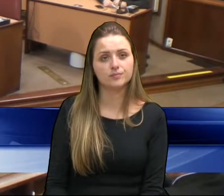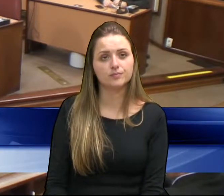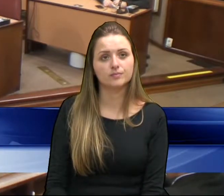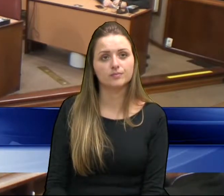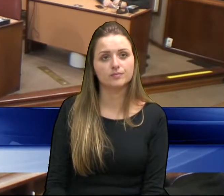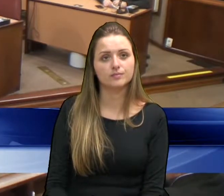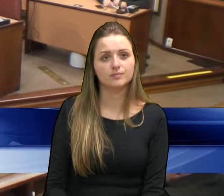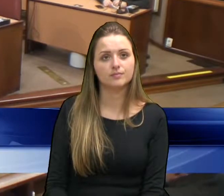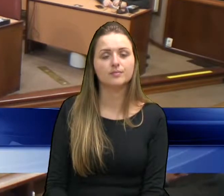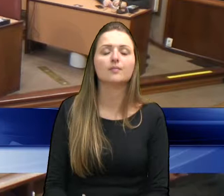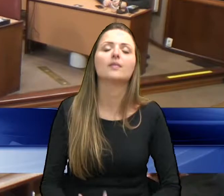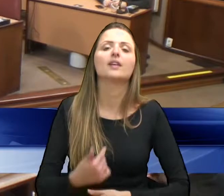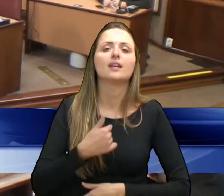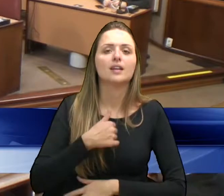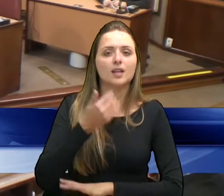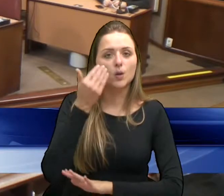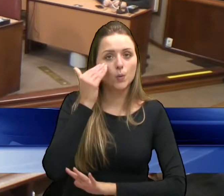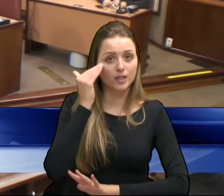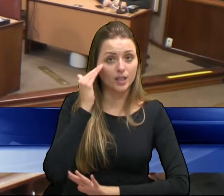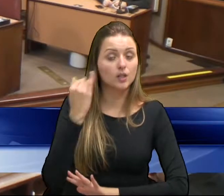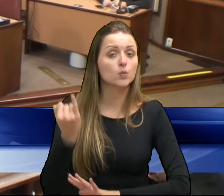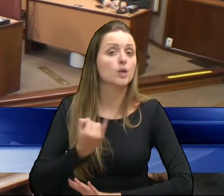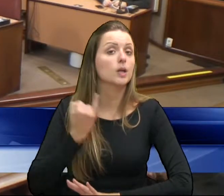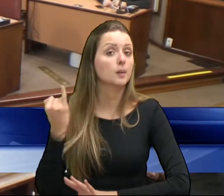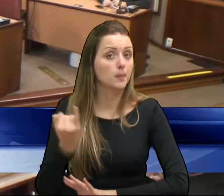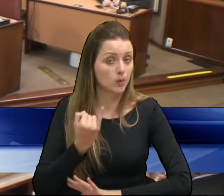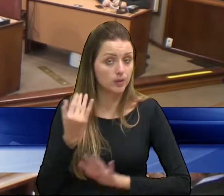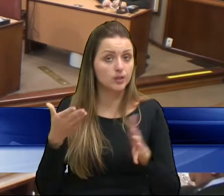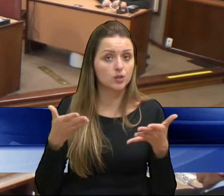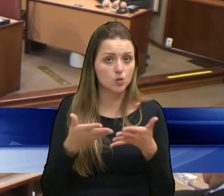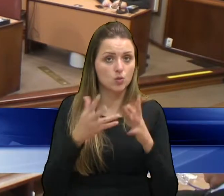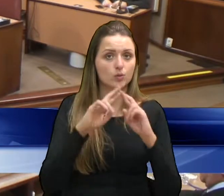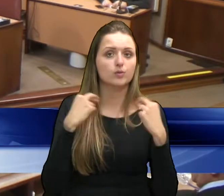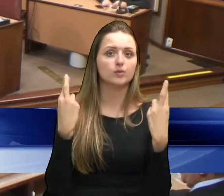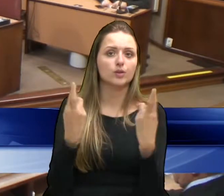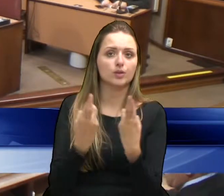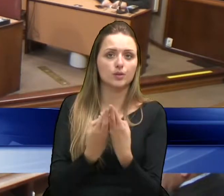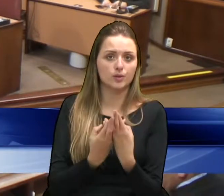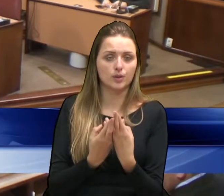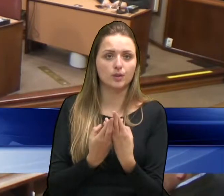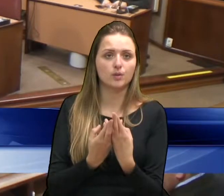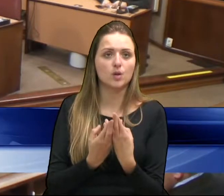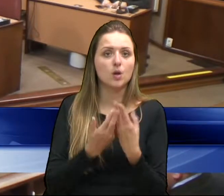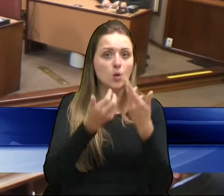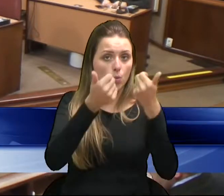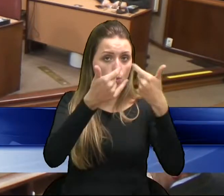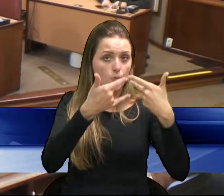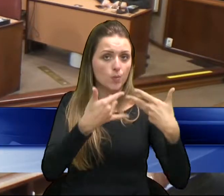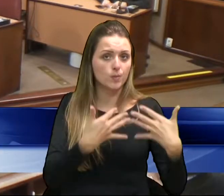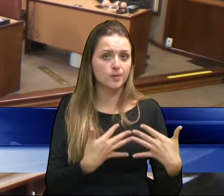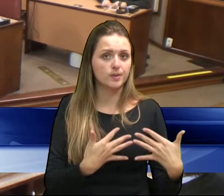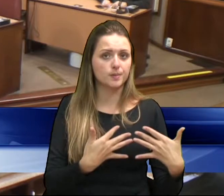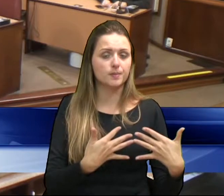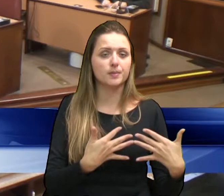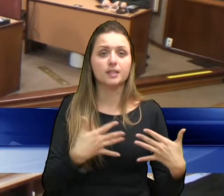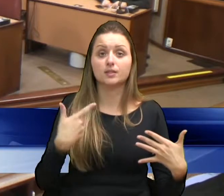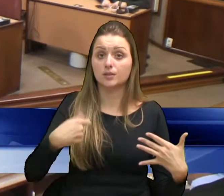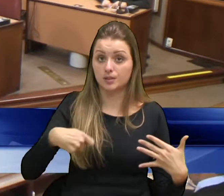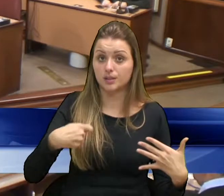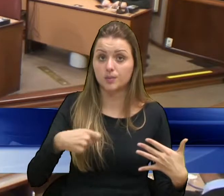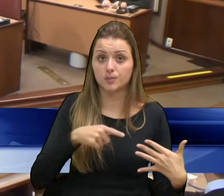Alô? Entendo que foi de grande valia à noite, com os aclaramentos que se tornam